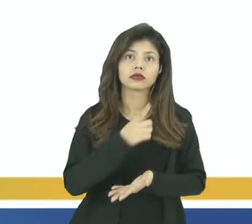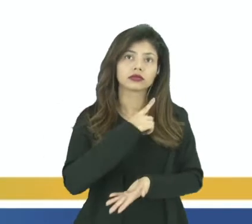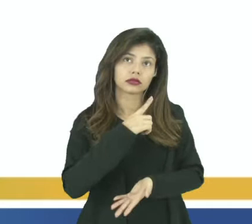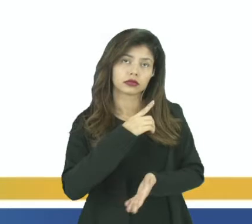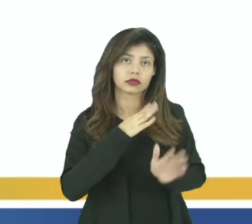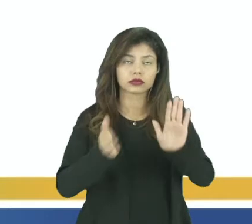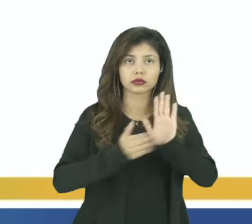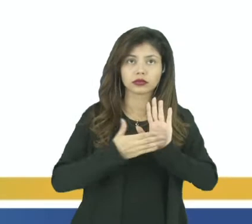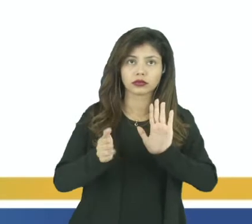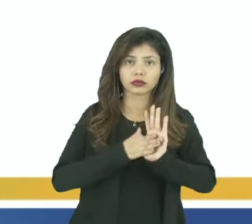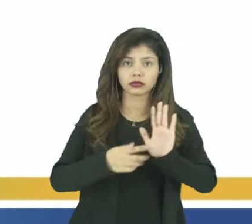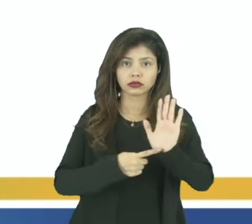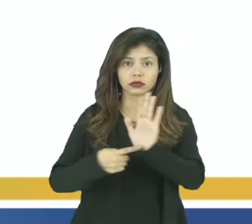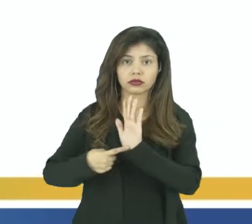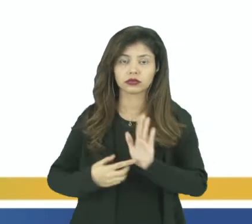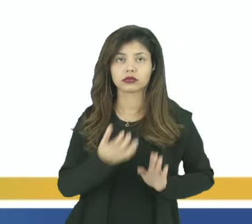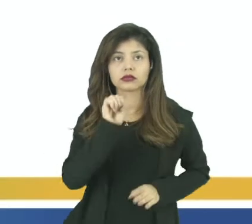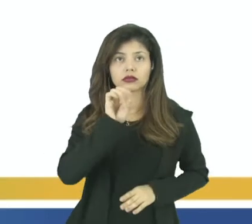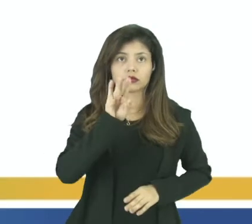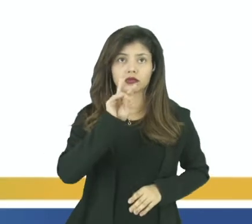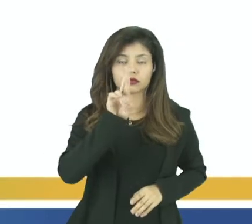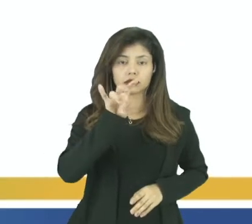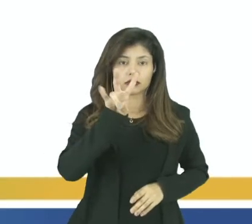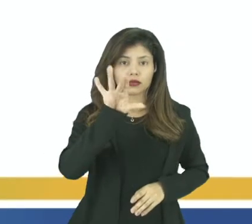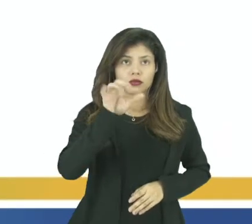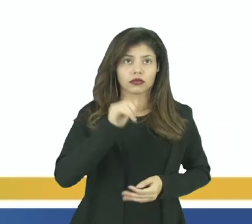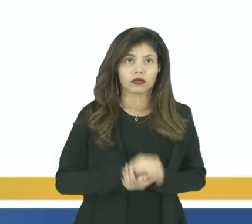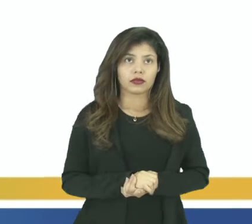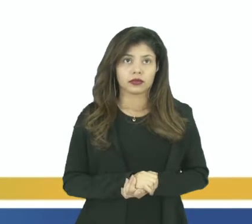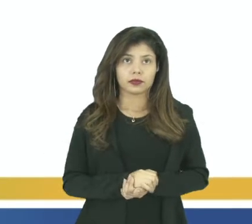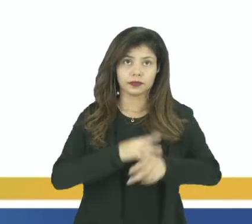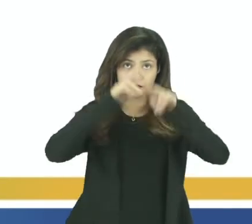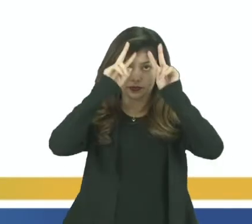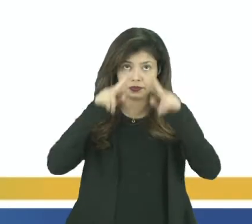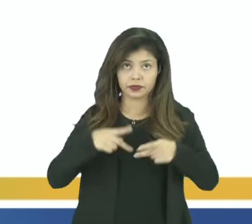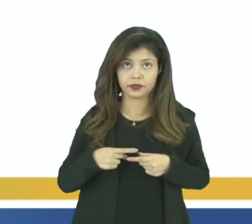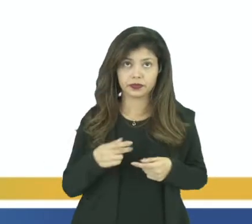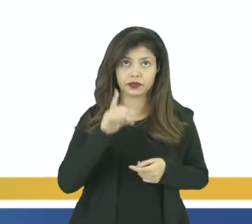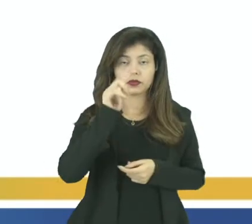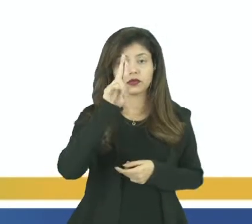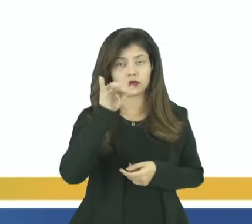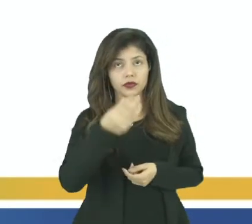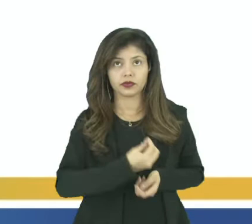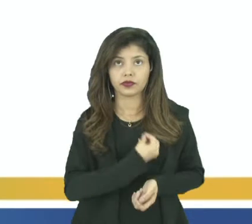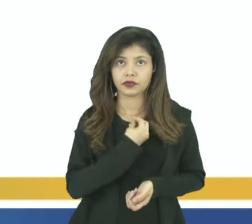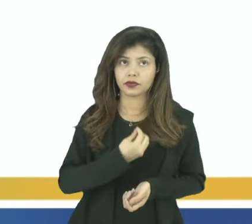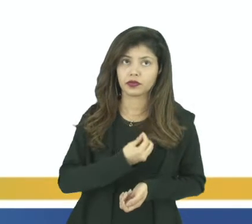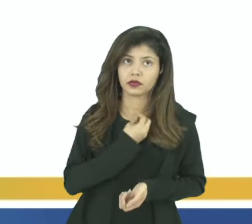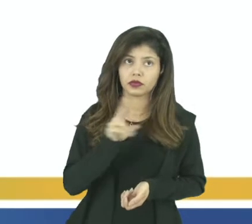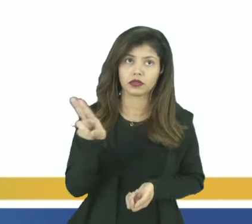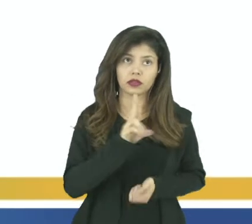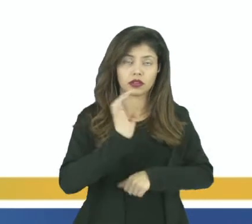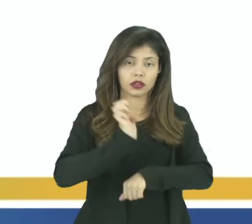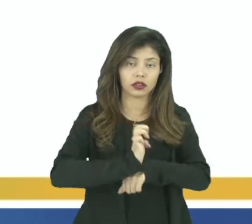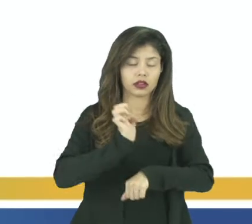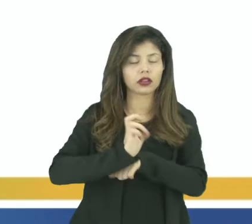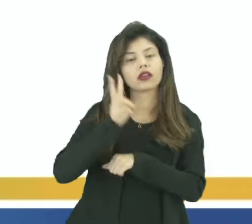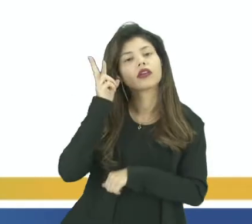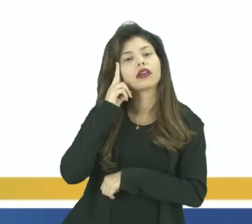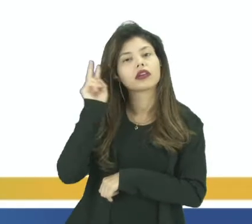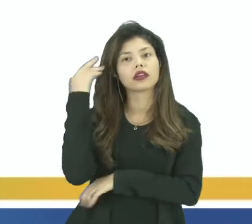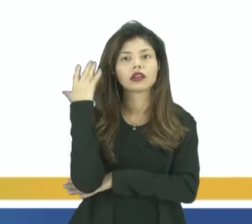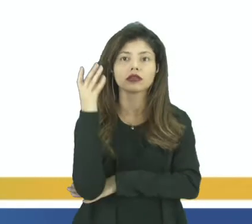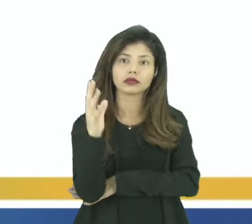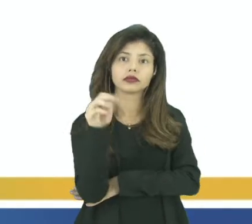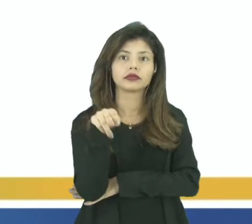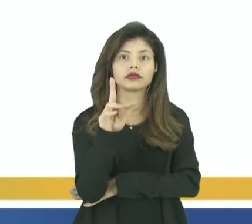garantir a sobrevivência. O ser humano, segundo os contratualistas, vivia no chamado estado natural, ou estado